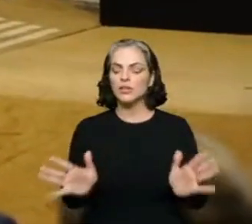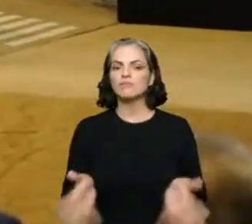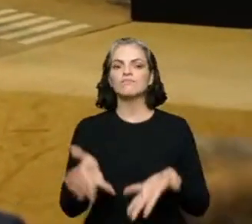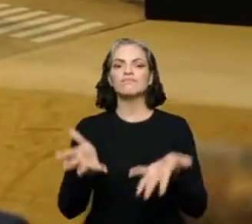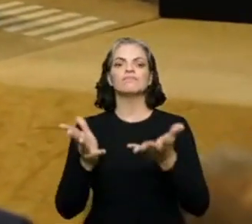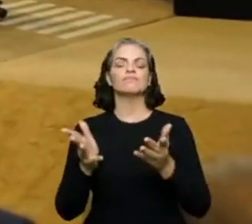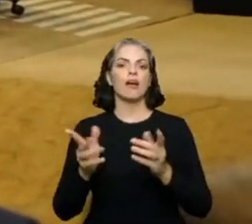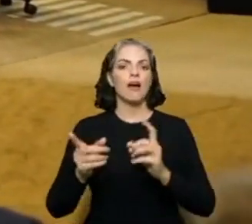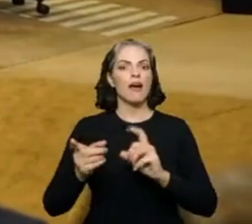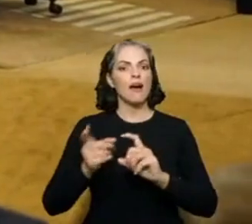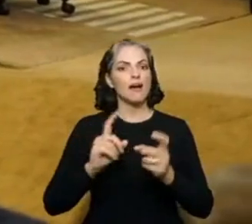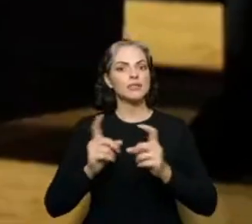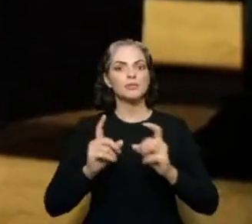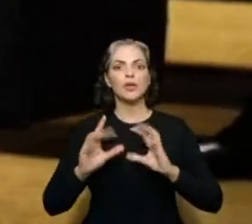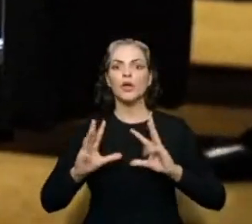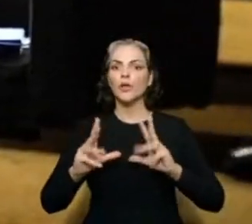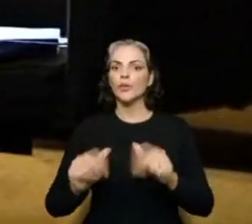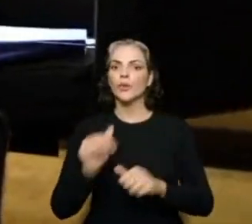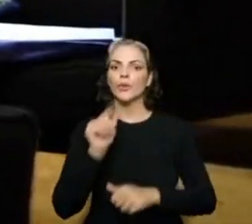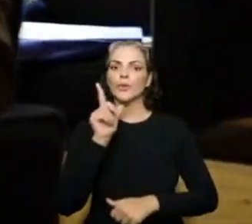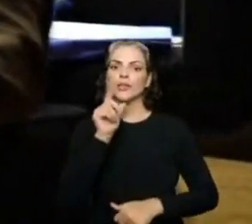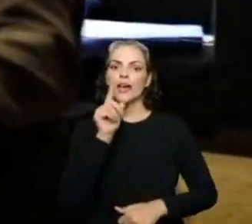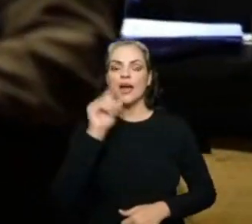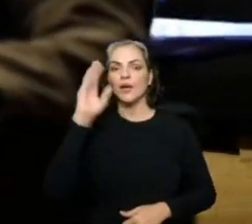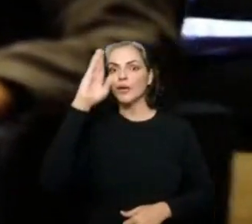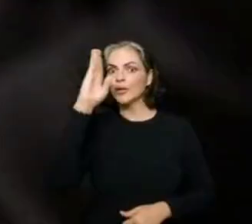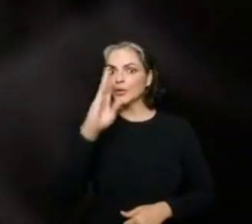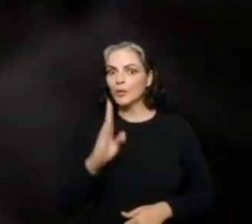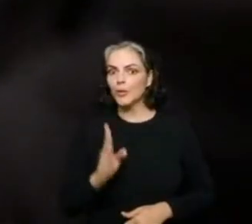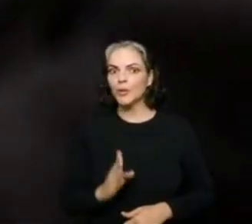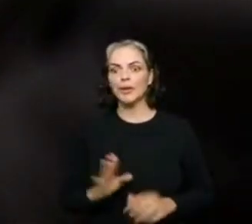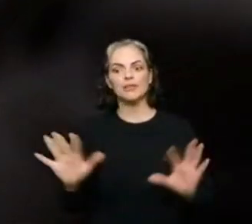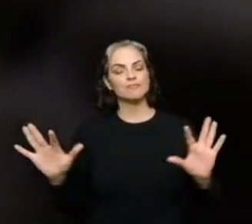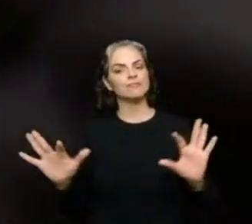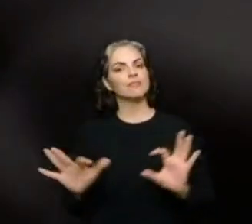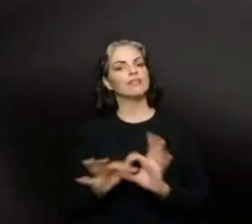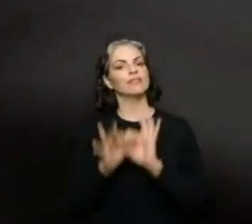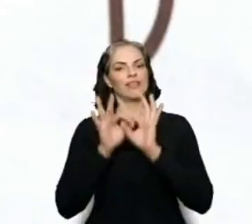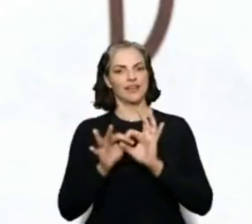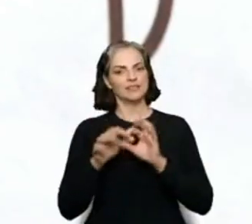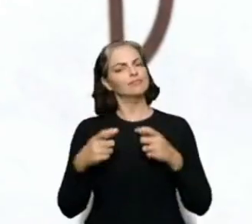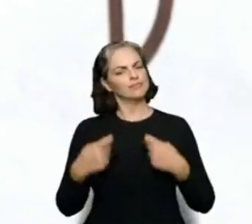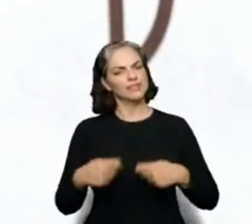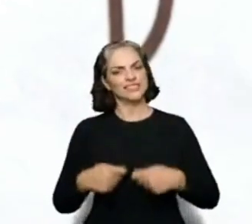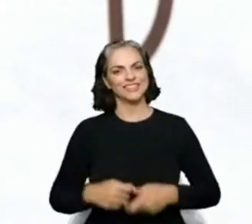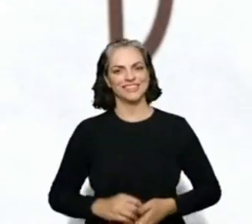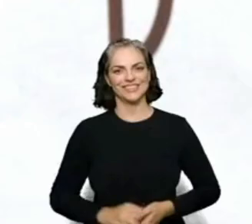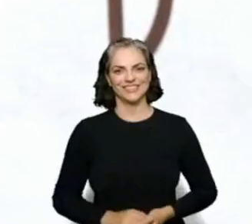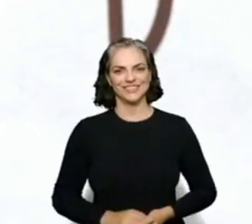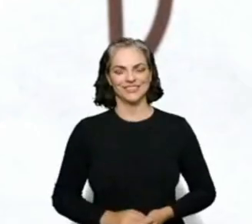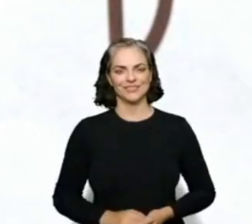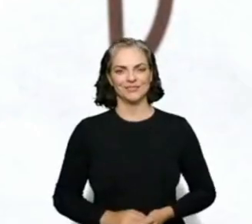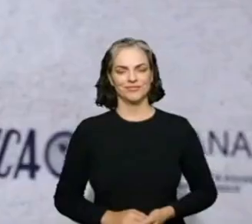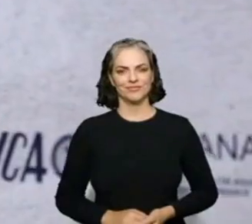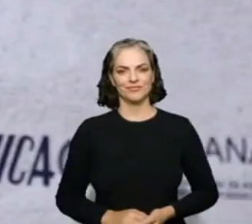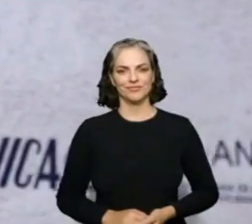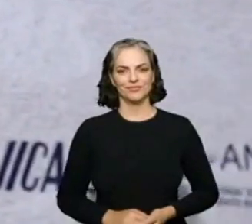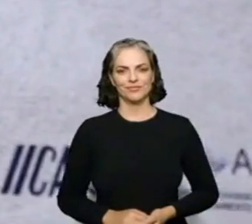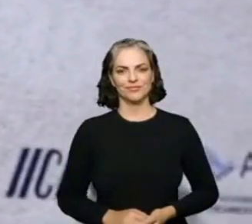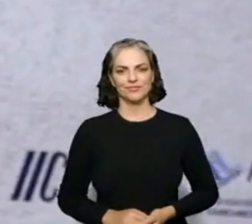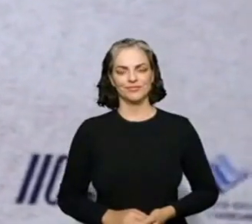sólida, uma legislação indutora desse crescimento, dessa integração necessária dos nossos recursos hídricos.